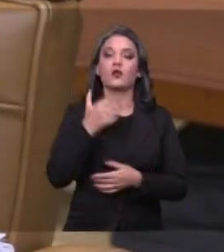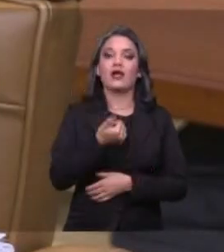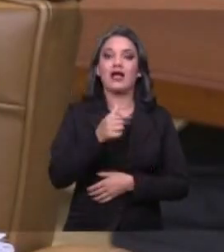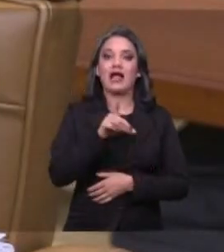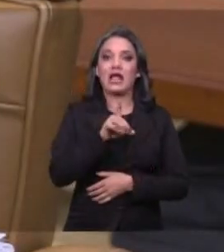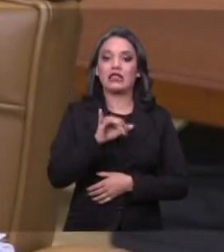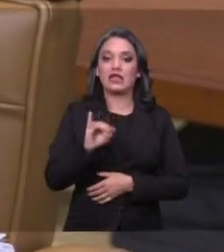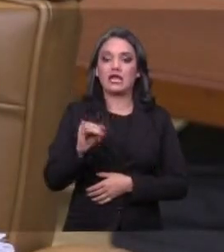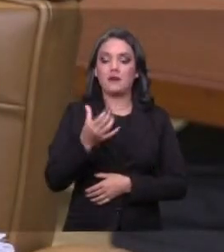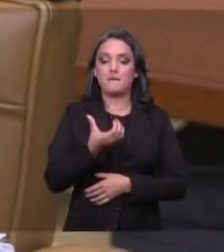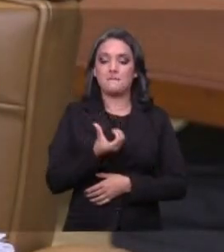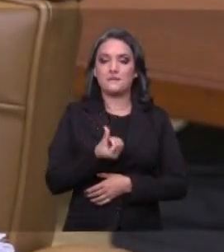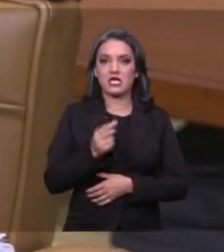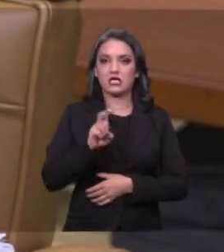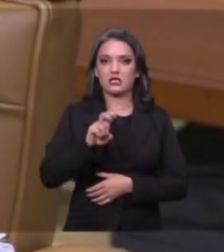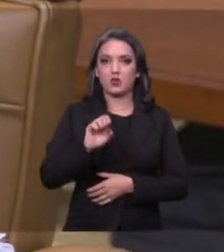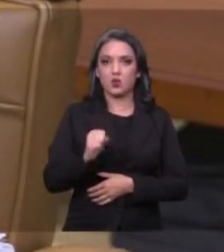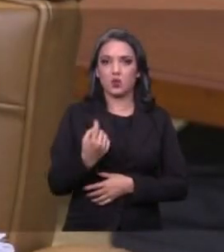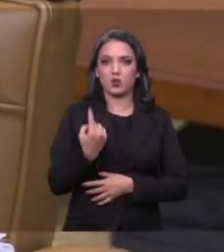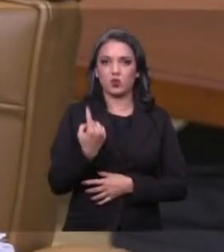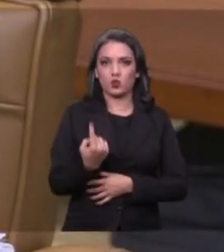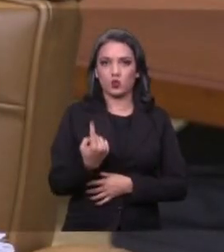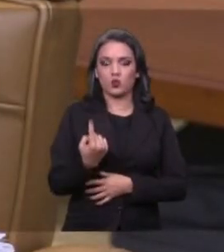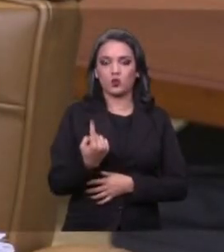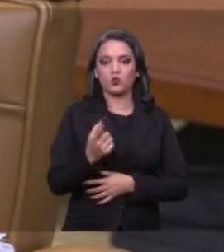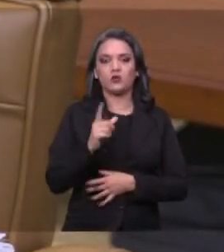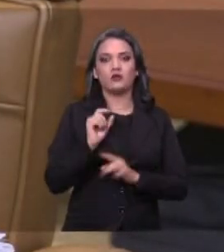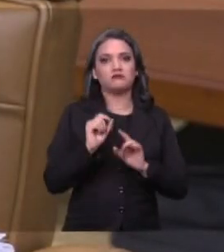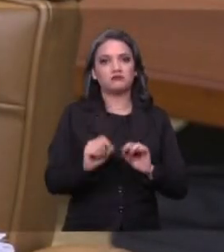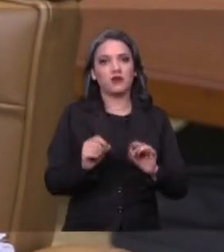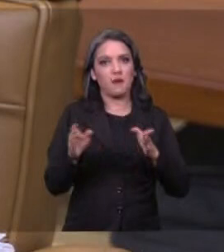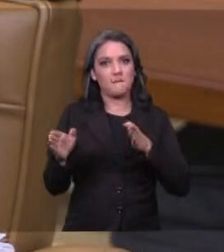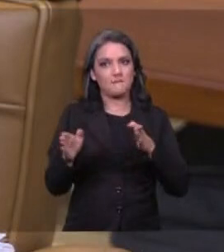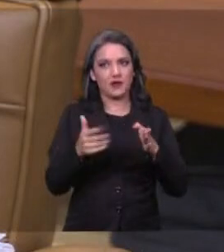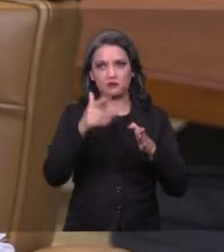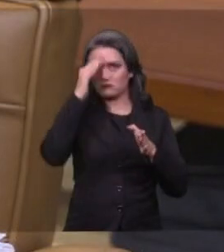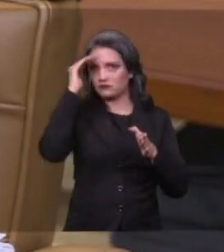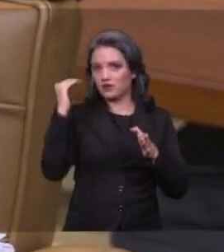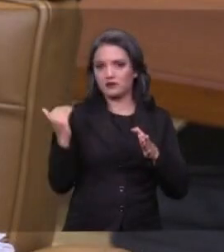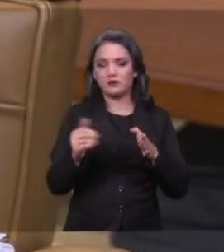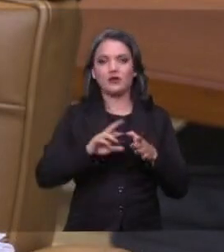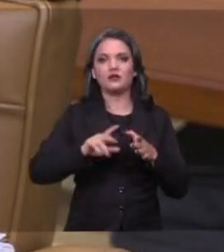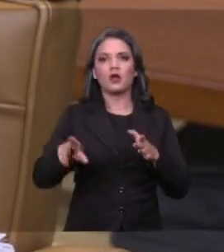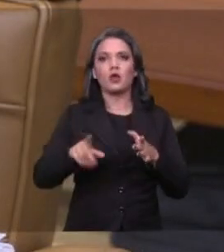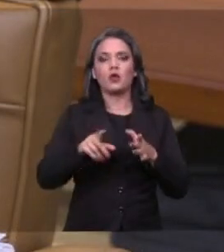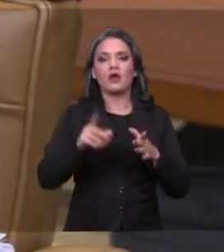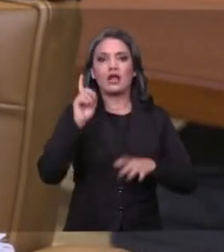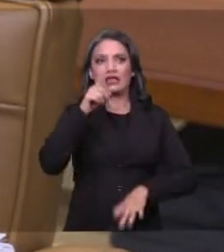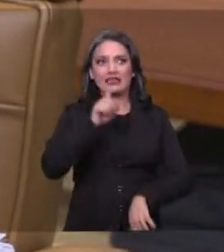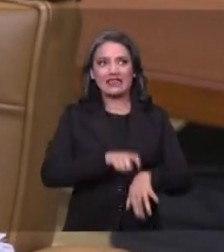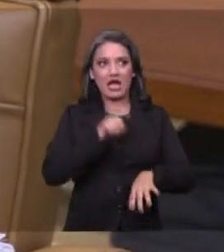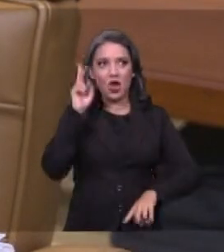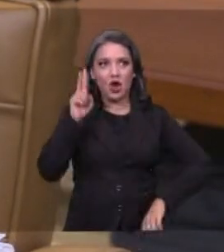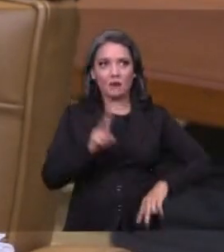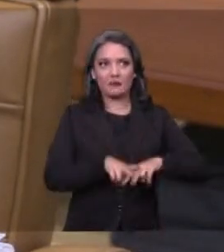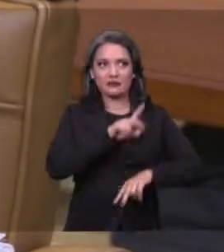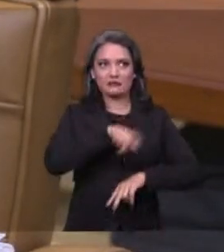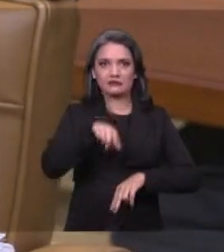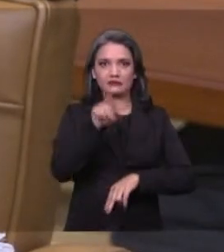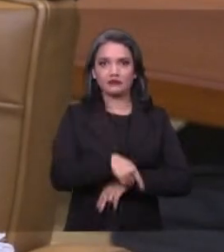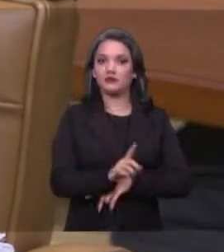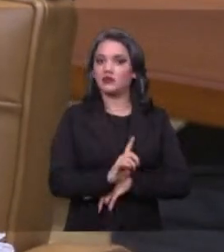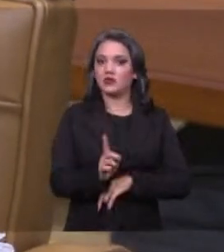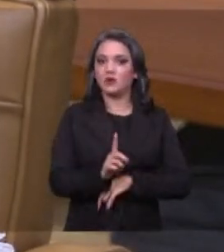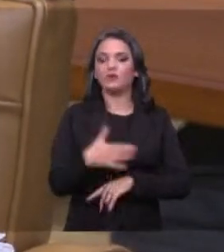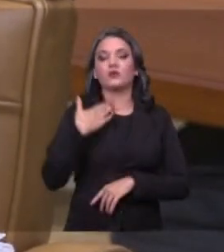DI 6581, que a inobservância do prazo não implica a revogação automática da prisão. Ou seja,